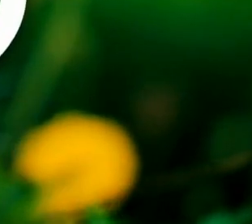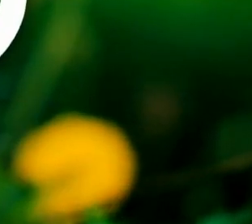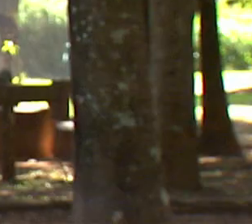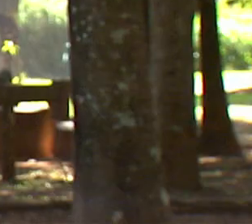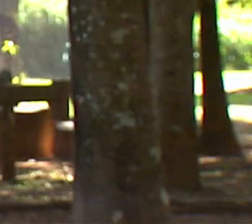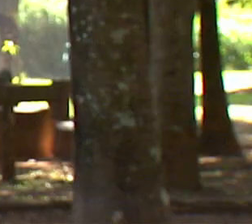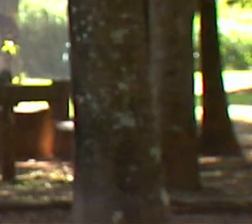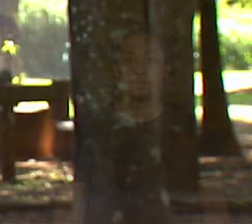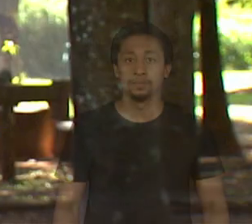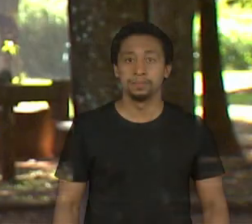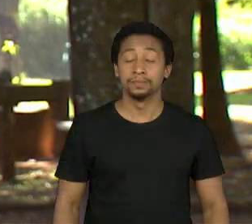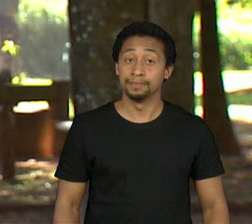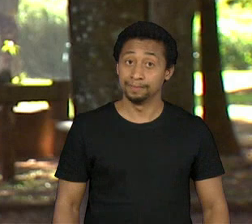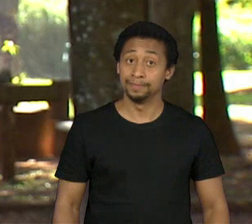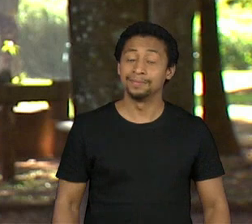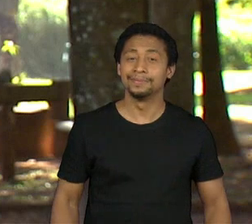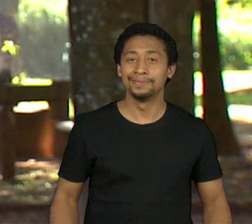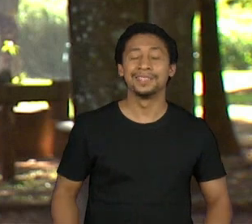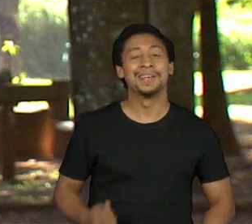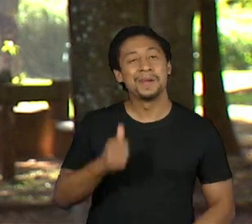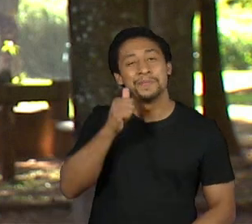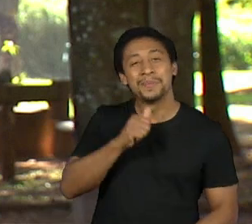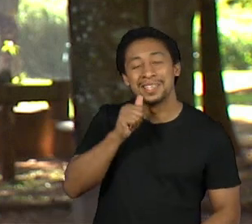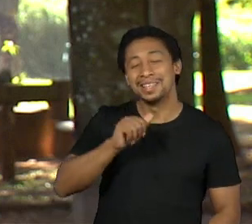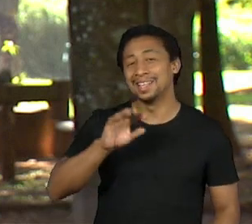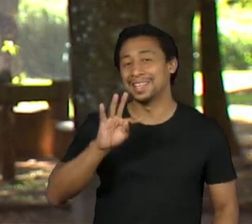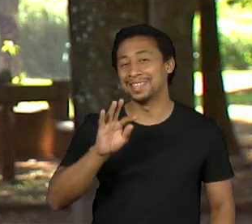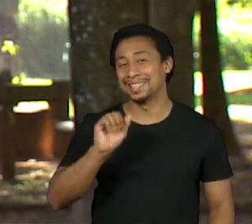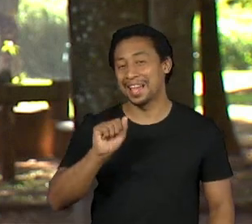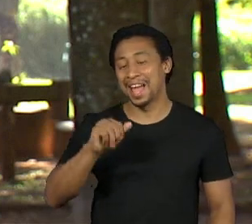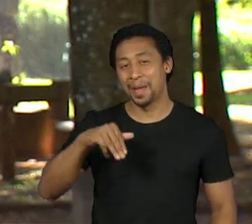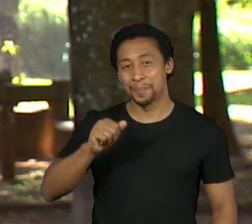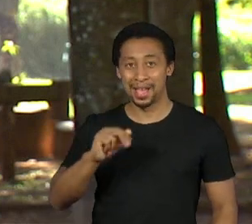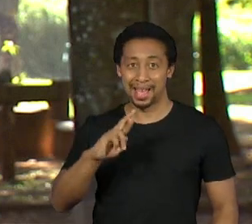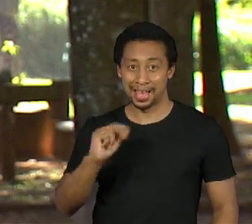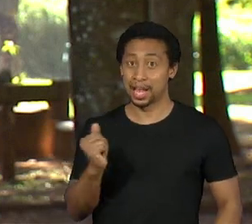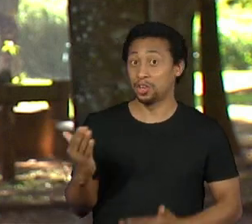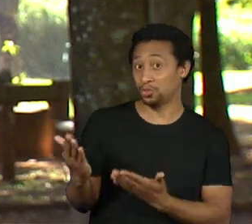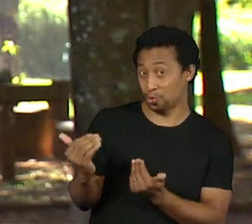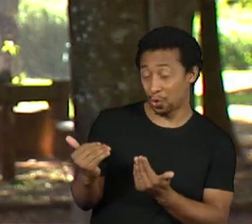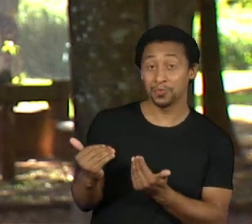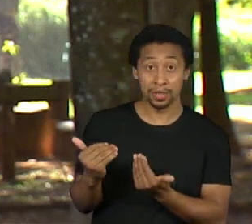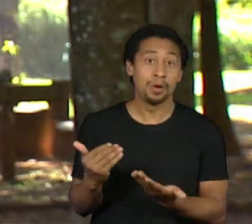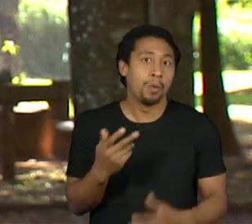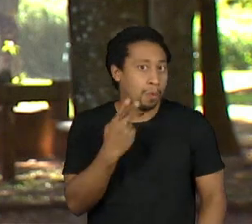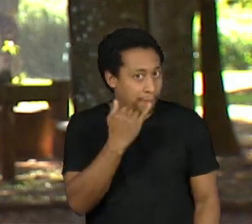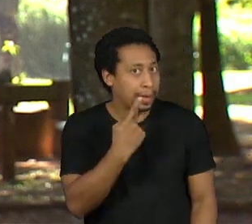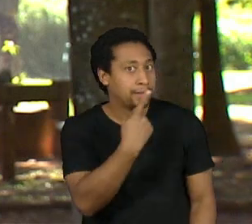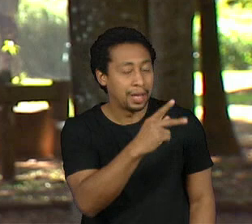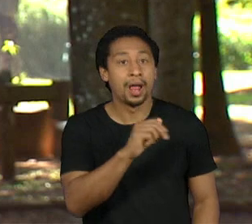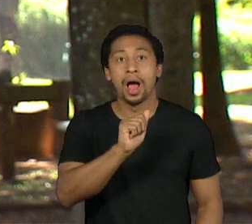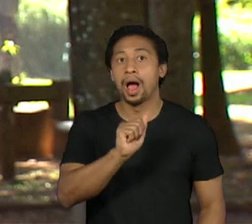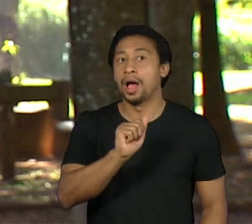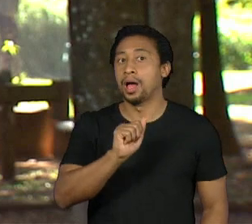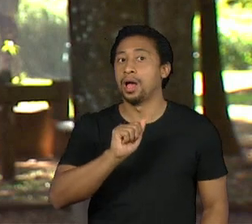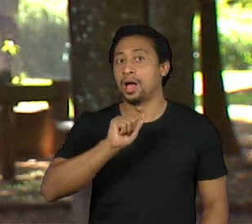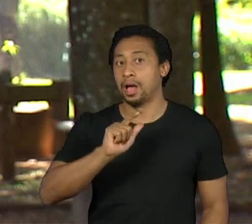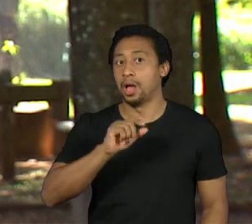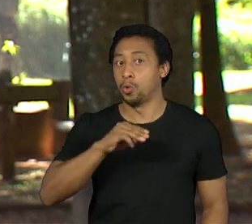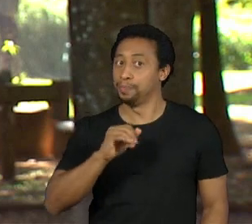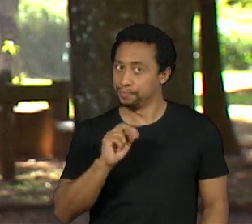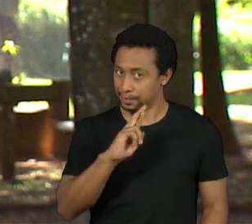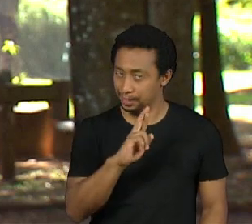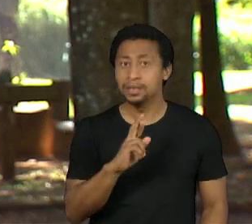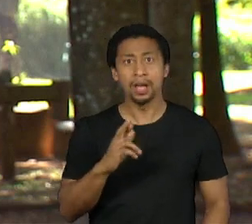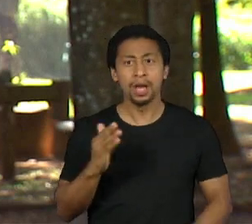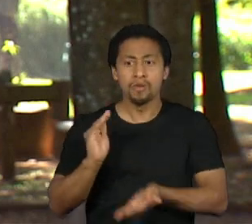A jovem Tamara Klink, filha do navegador Amir Klink, cruzou o Oceano Atlântico sozinha